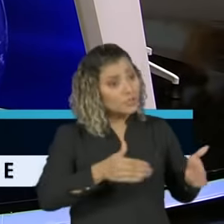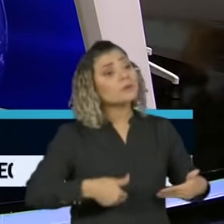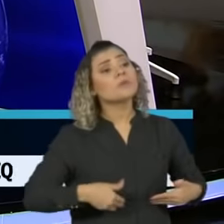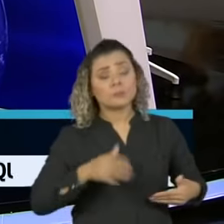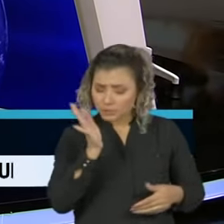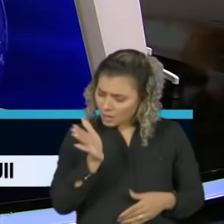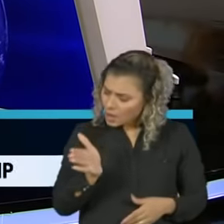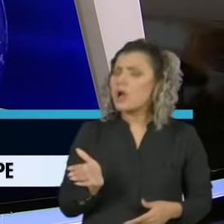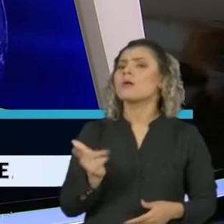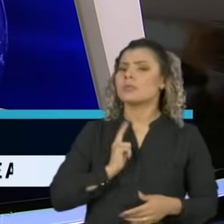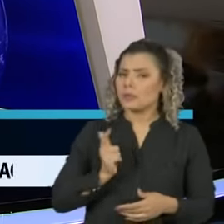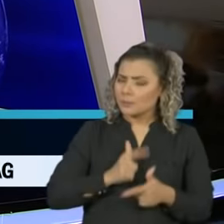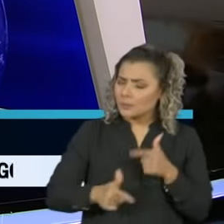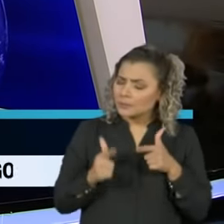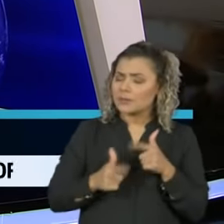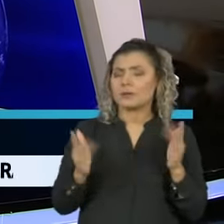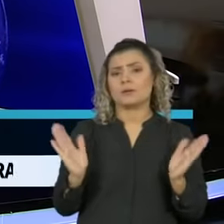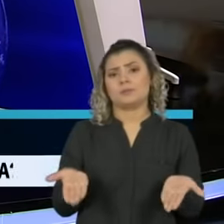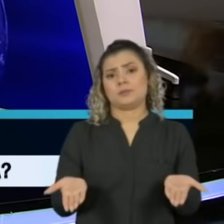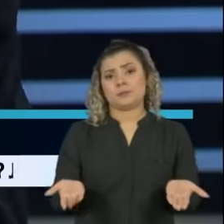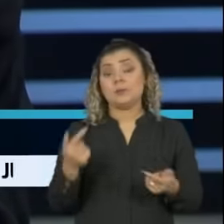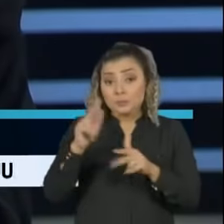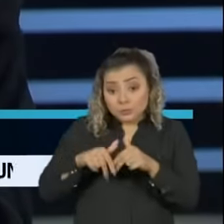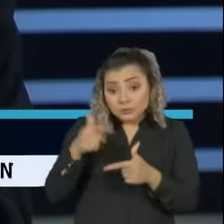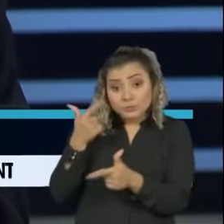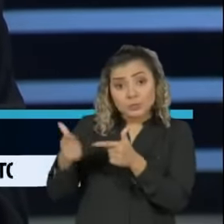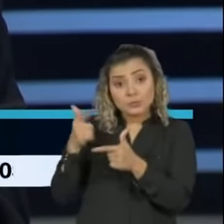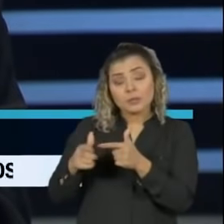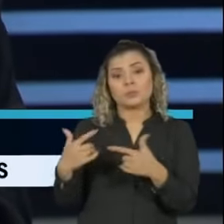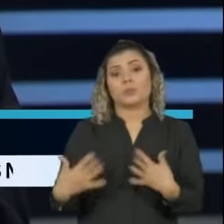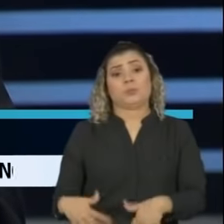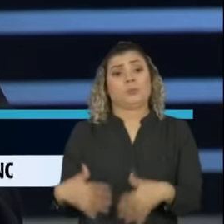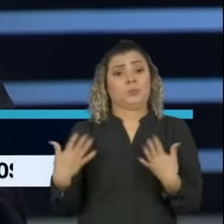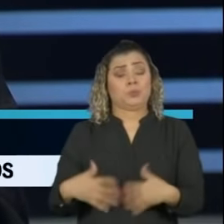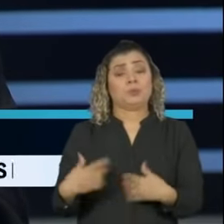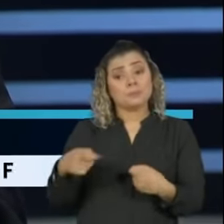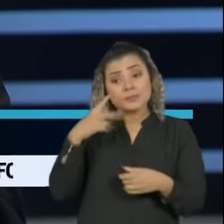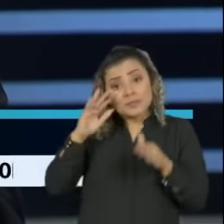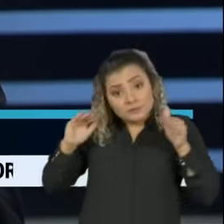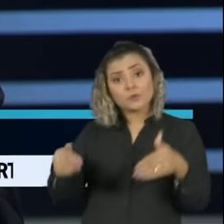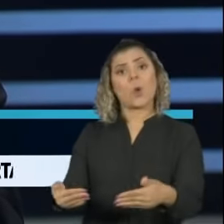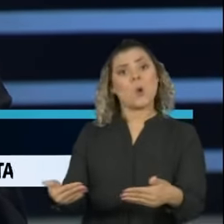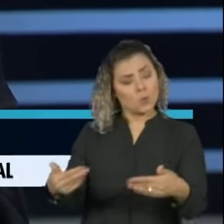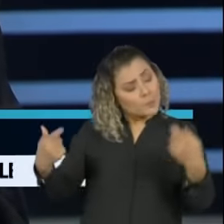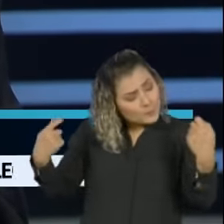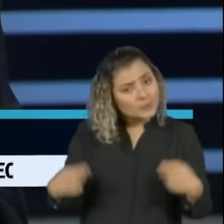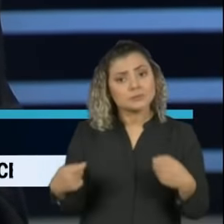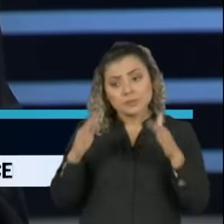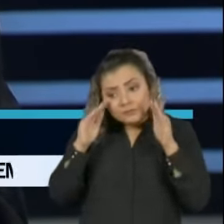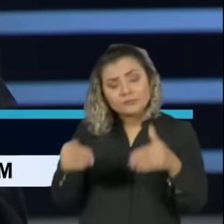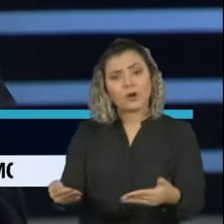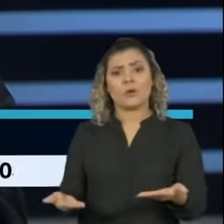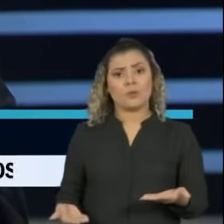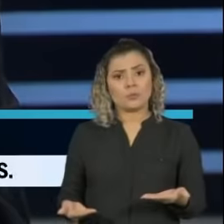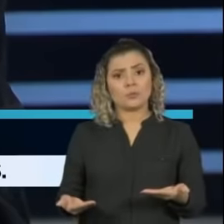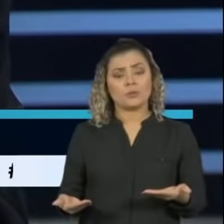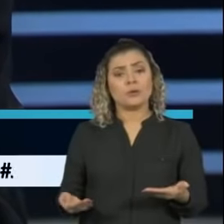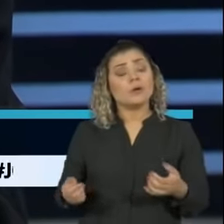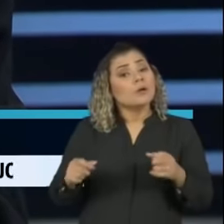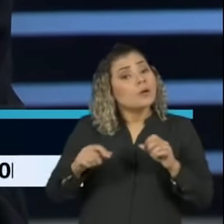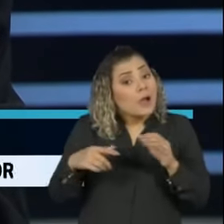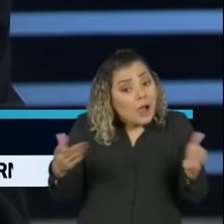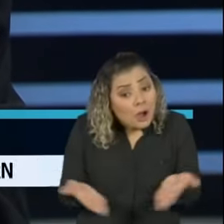invadido. Então, esse problema precisa ser contemplado. O que significa isso, ser contemplado? Precisa ser deixado claro